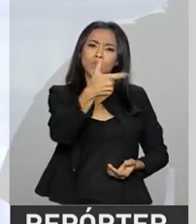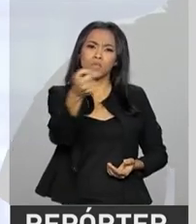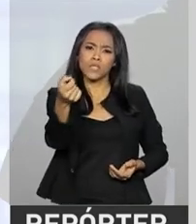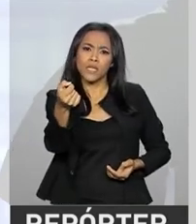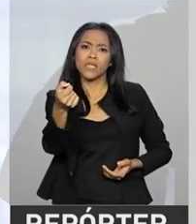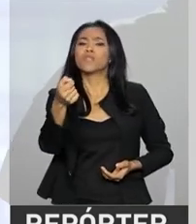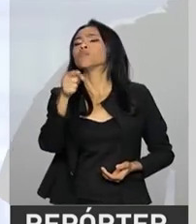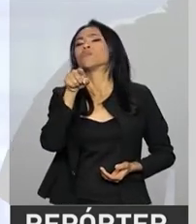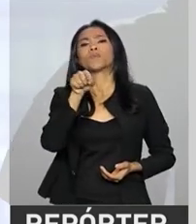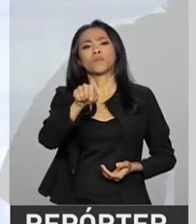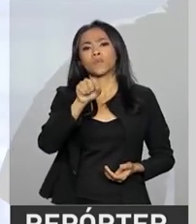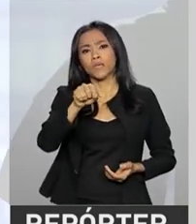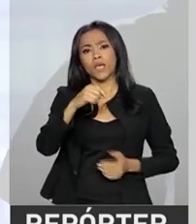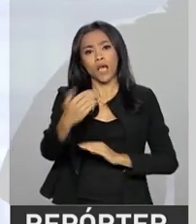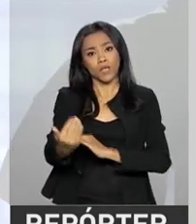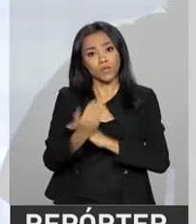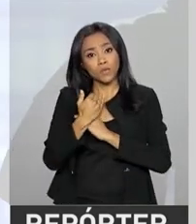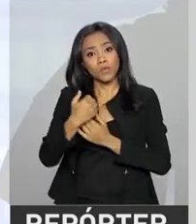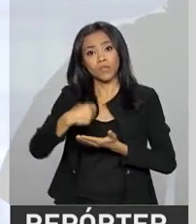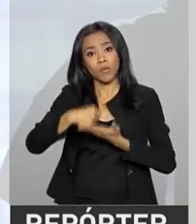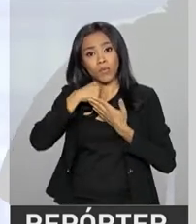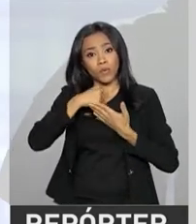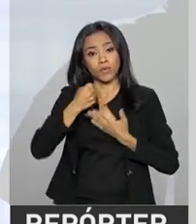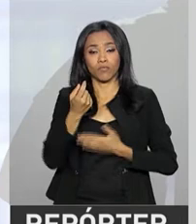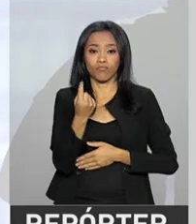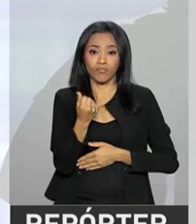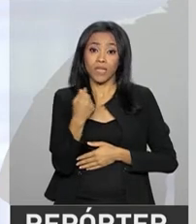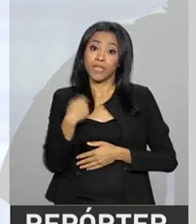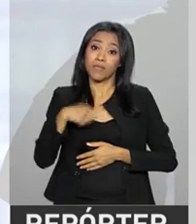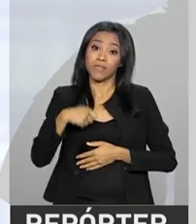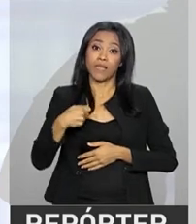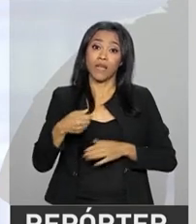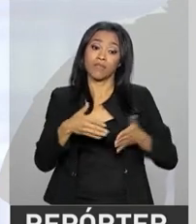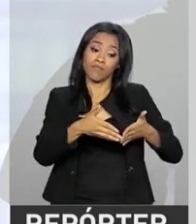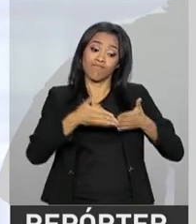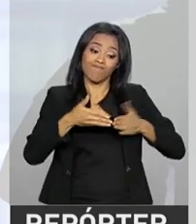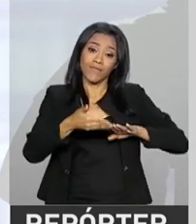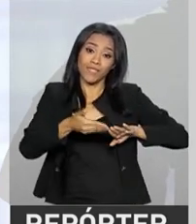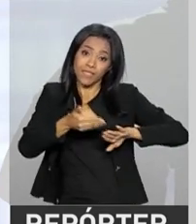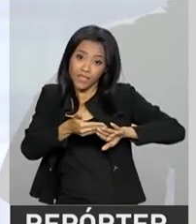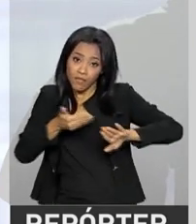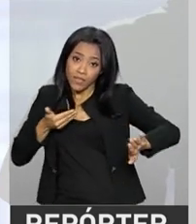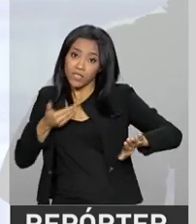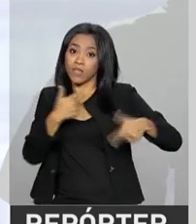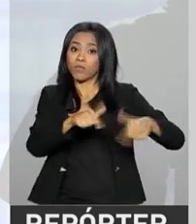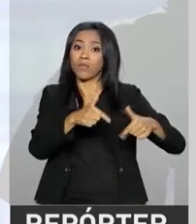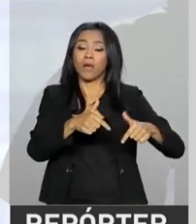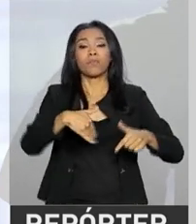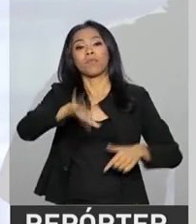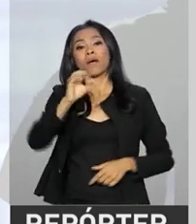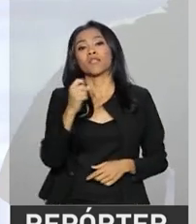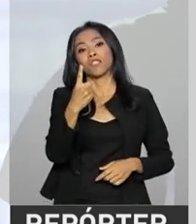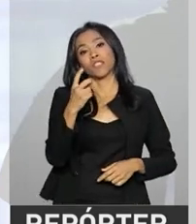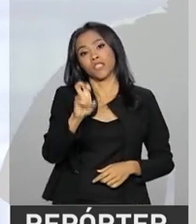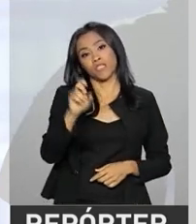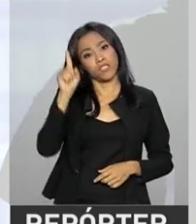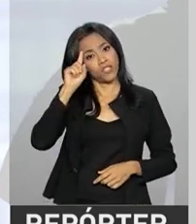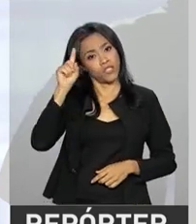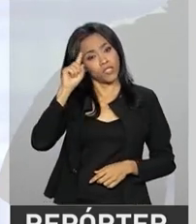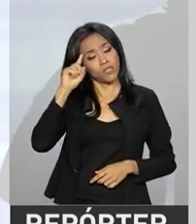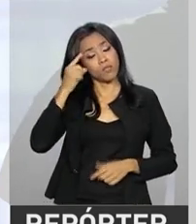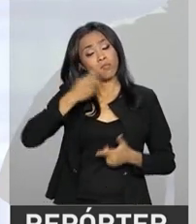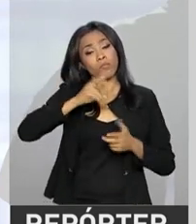mil benefícios a trabalhadores que precisaram se afastar de suas atividades por mais de 15 dias por algum problema de